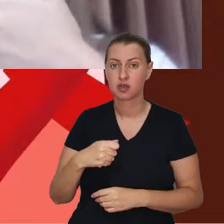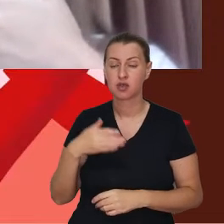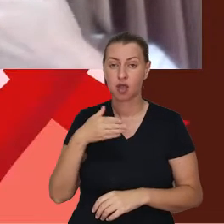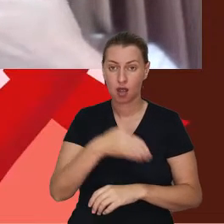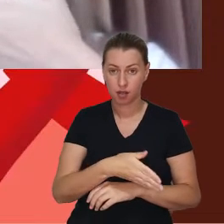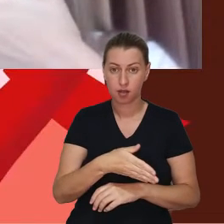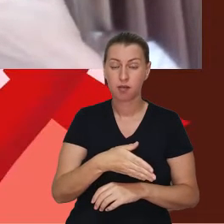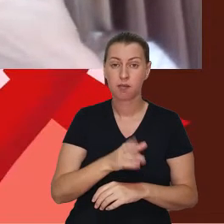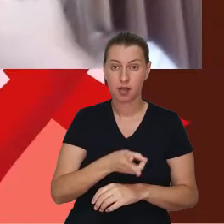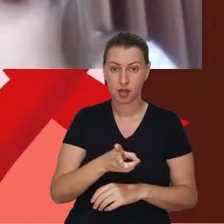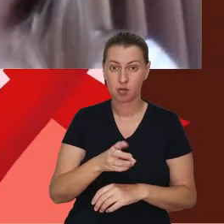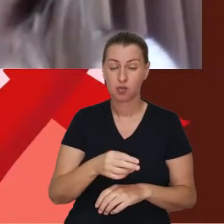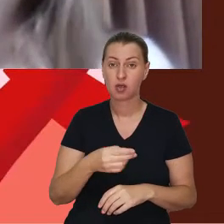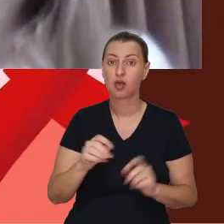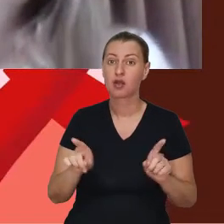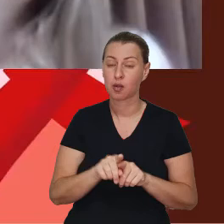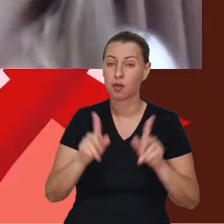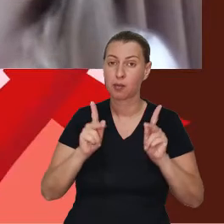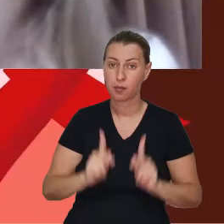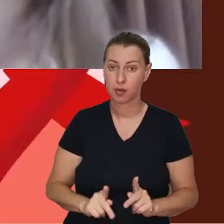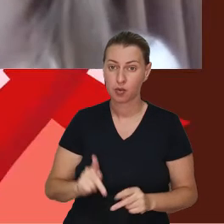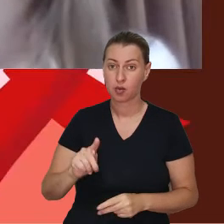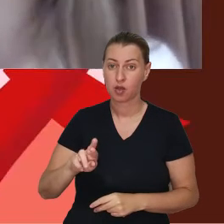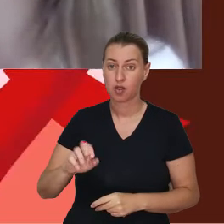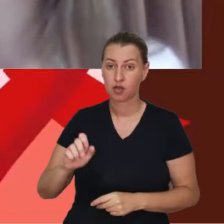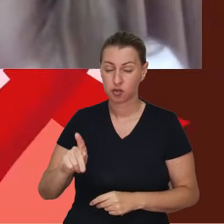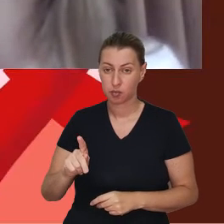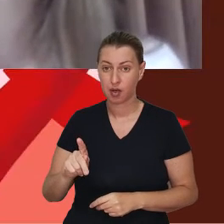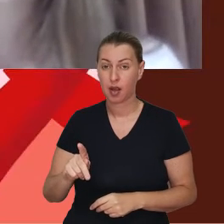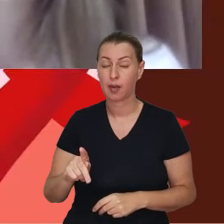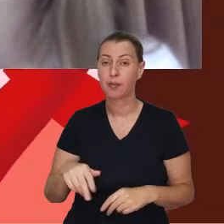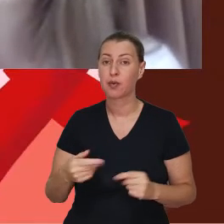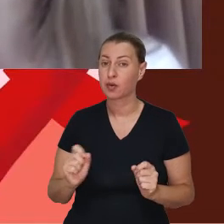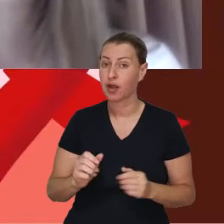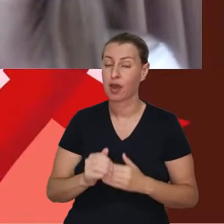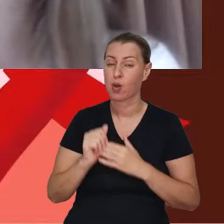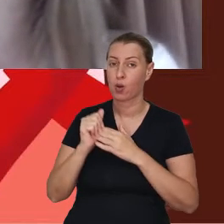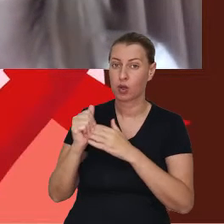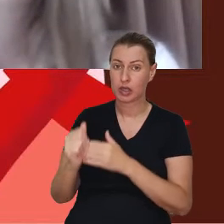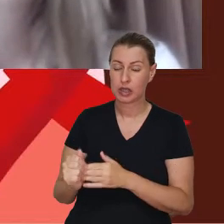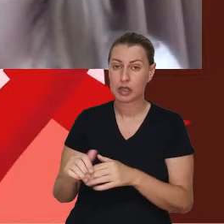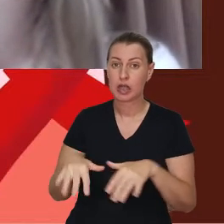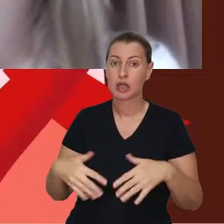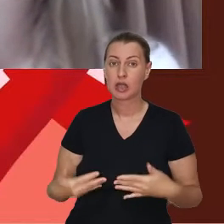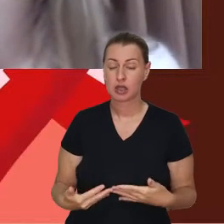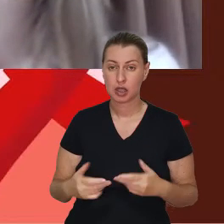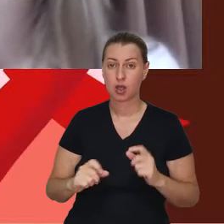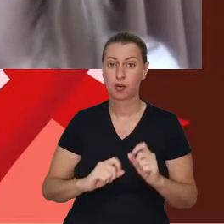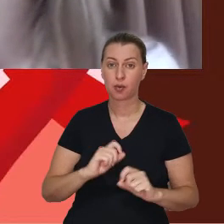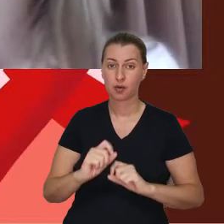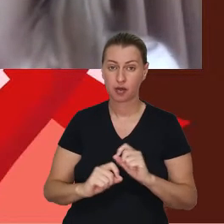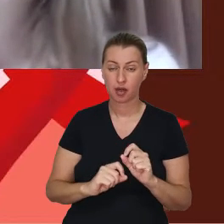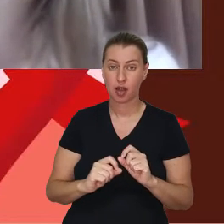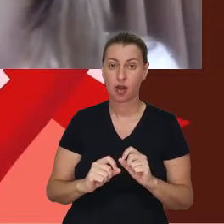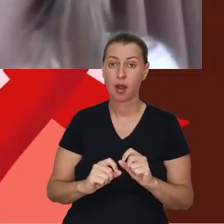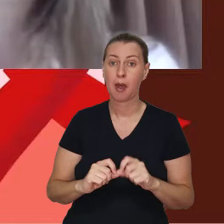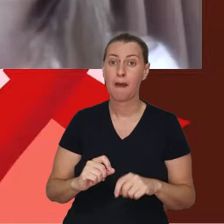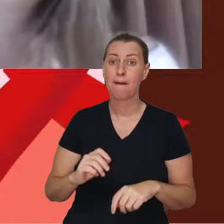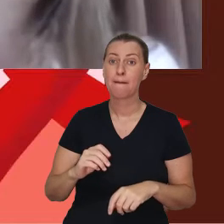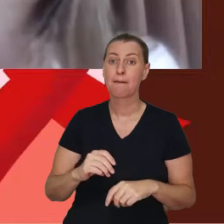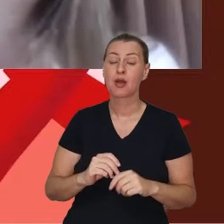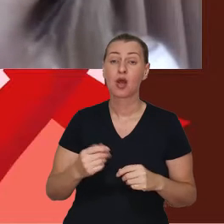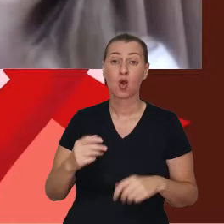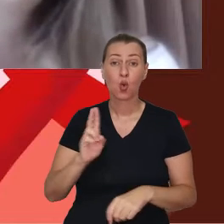ao serviço, e os pacientes de PrEP, naquele momento, foram orientados, então, a intensificar os